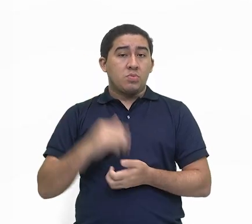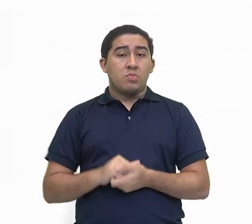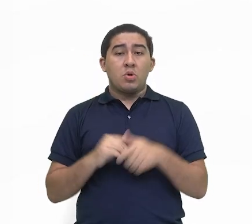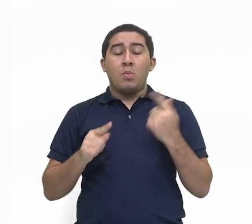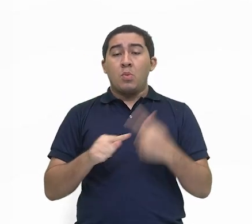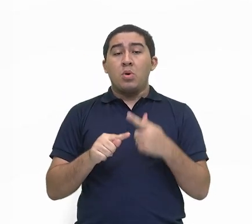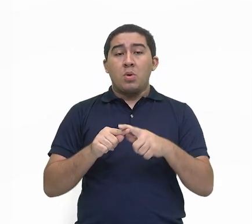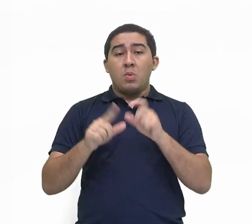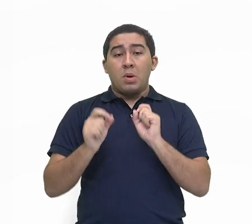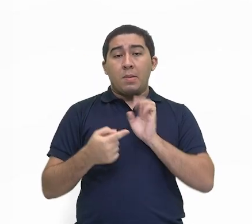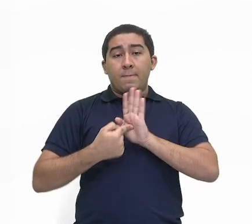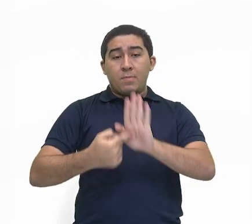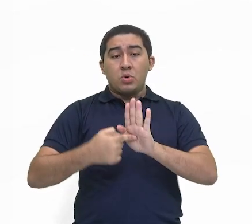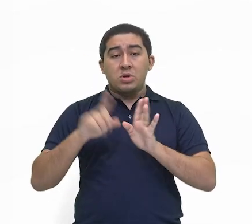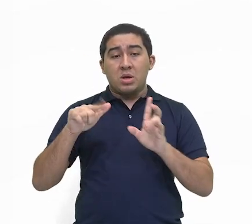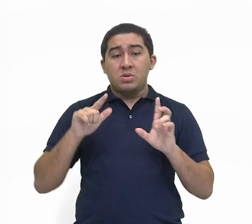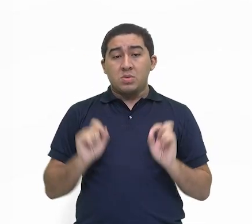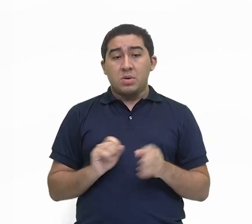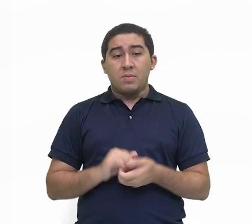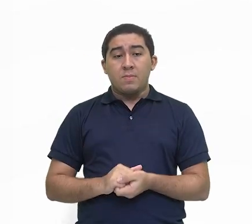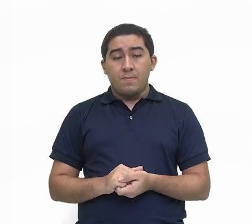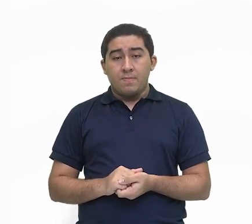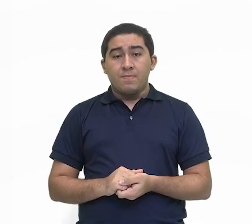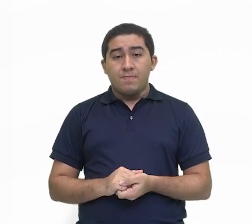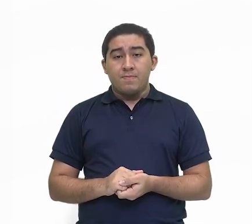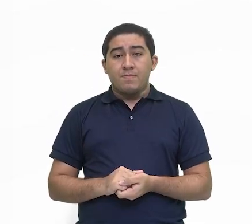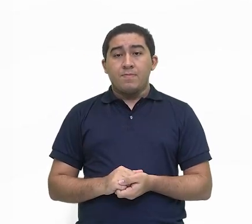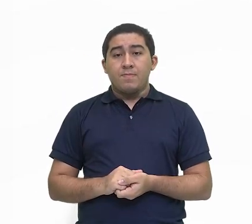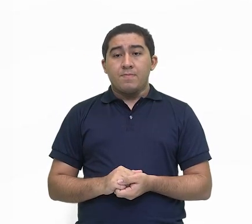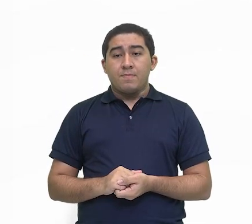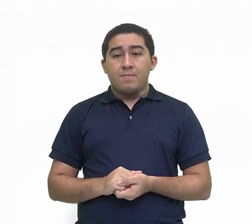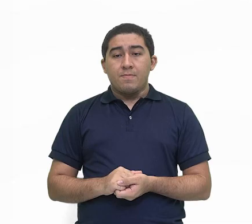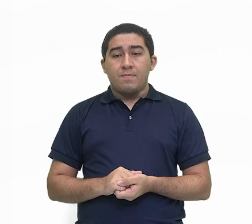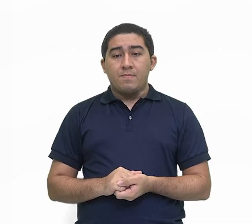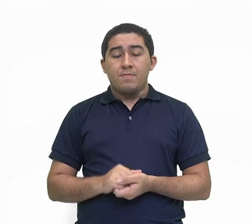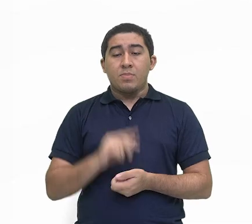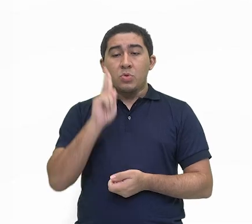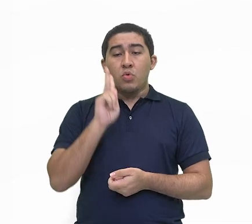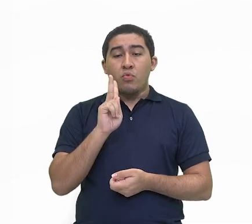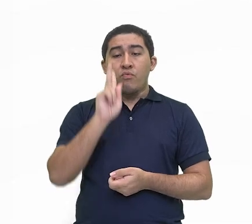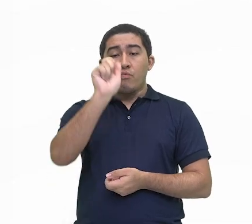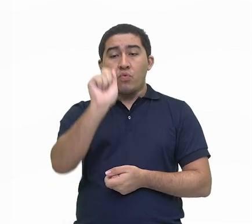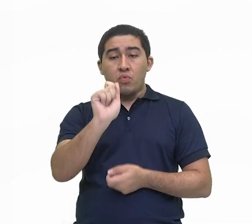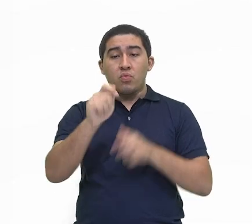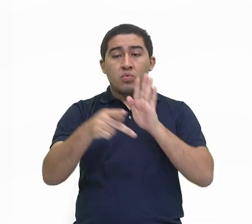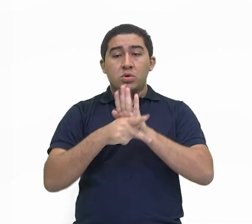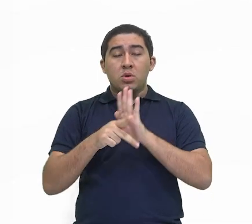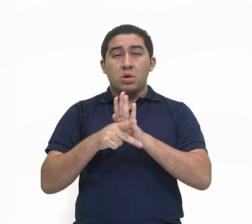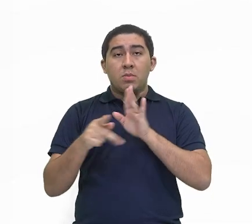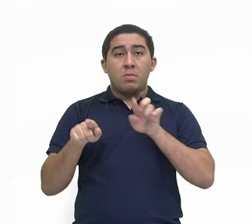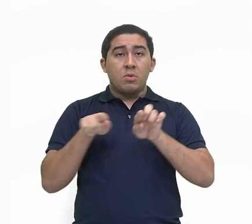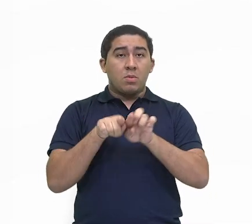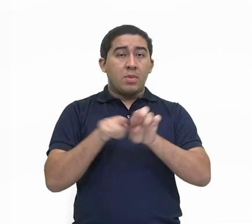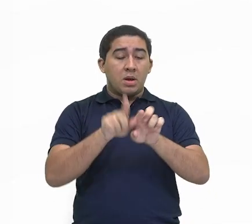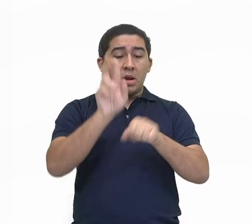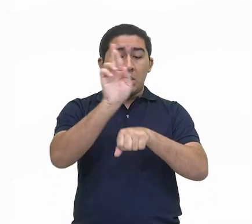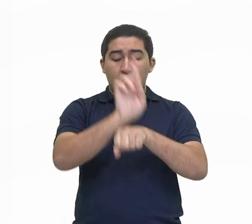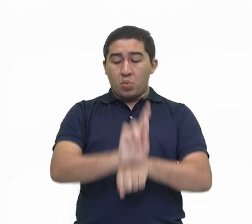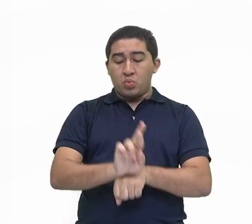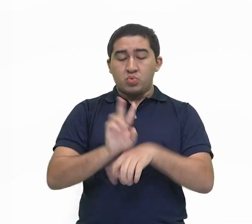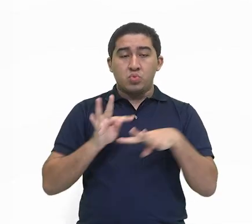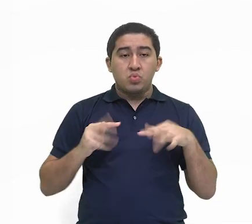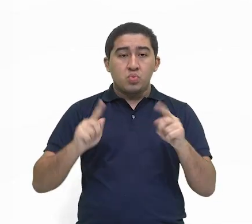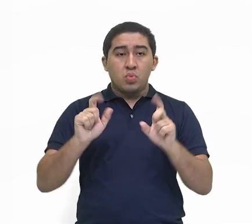vai trazer essa com as suas força, com seus recursos, com tudo aquilo que faz parte,